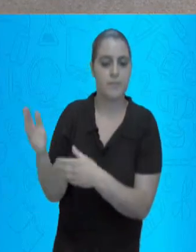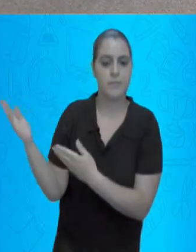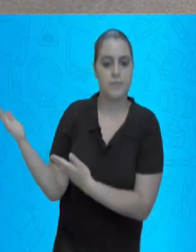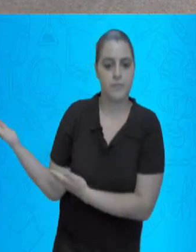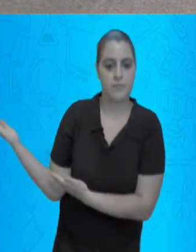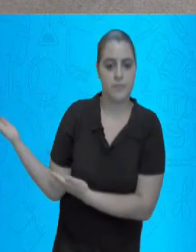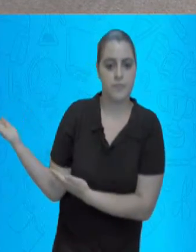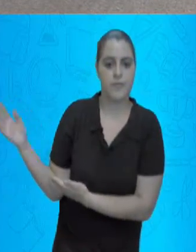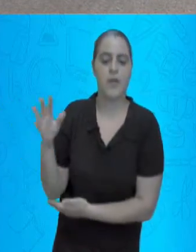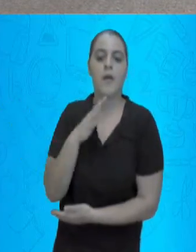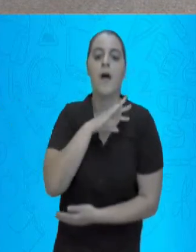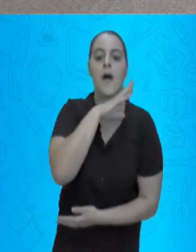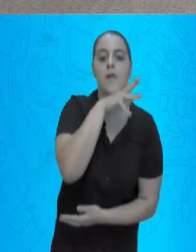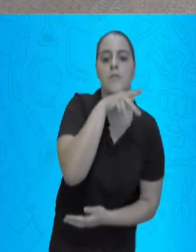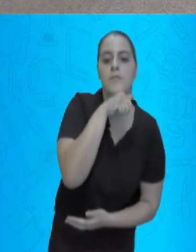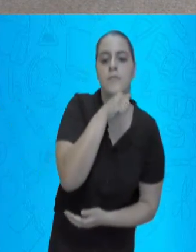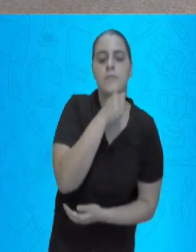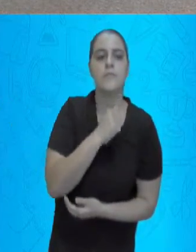tem animais,